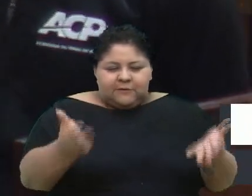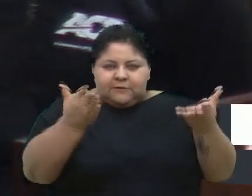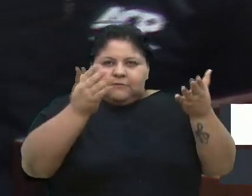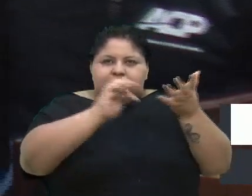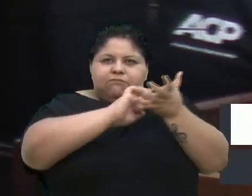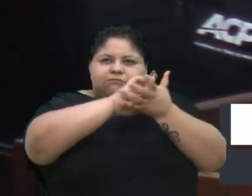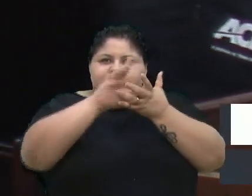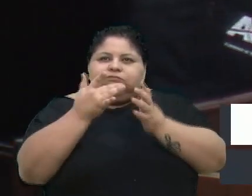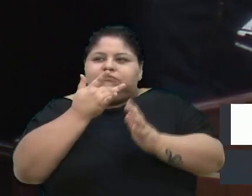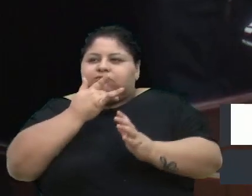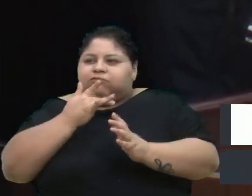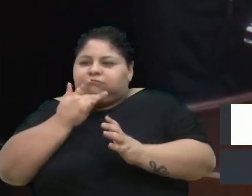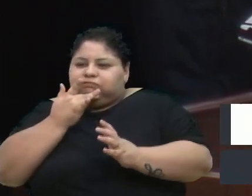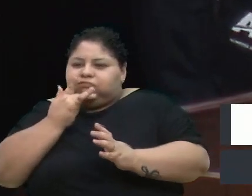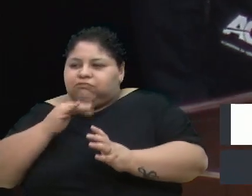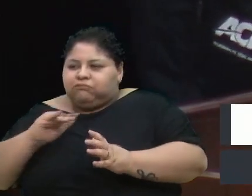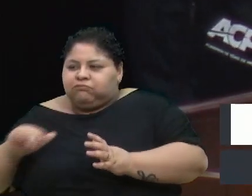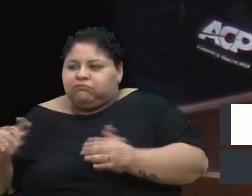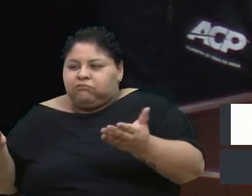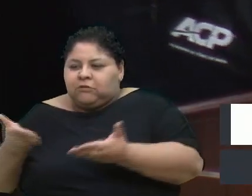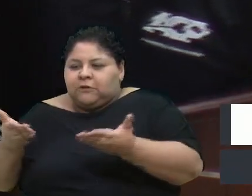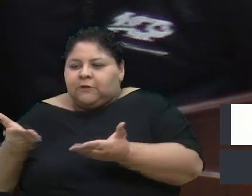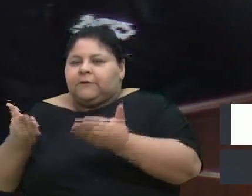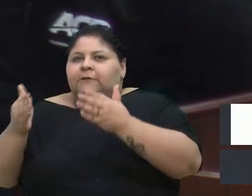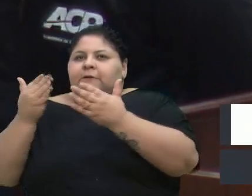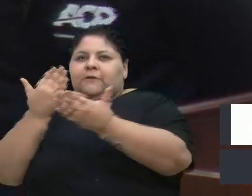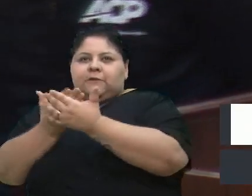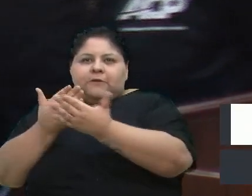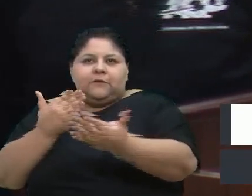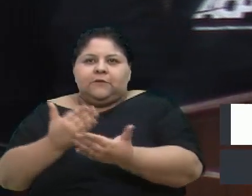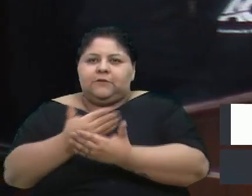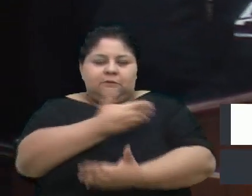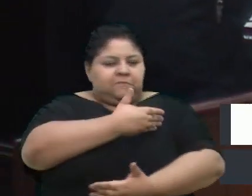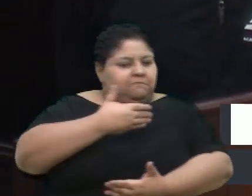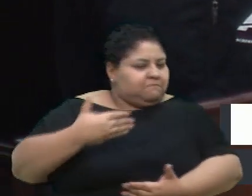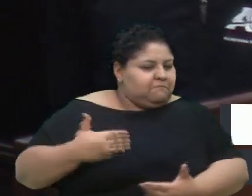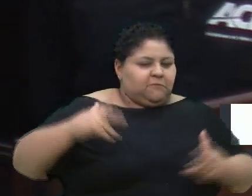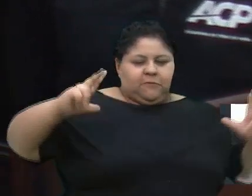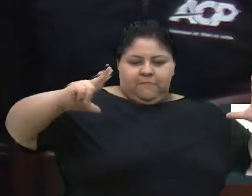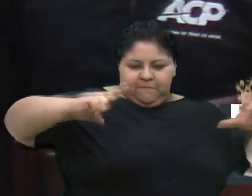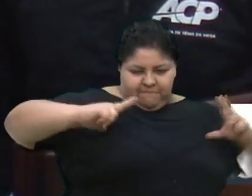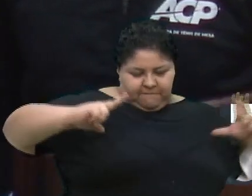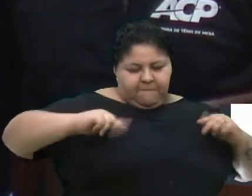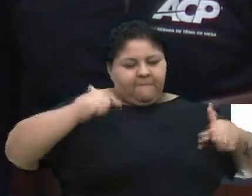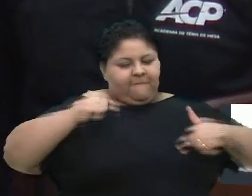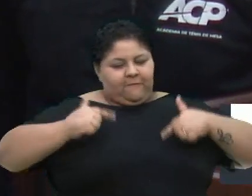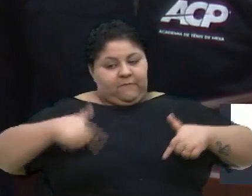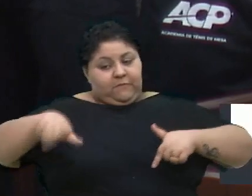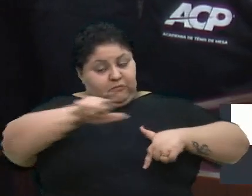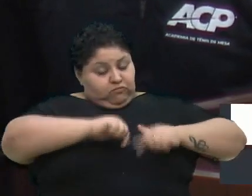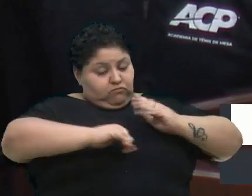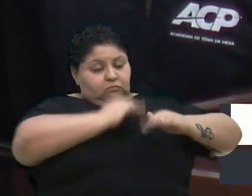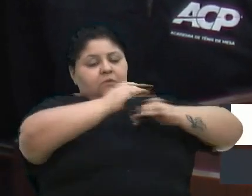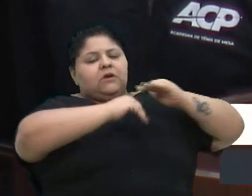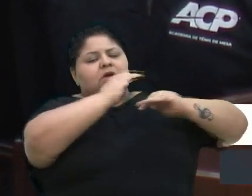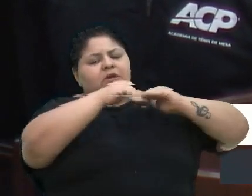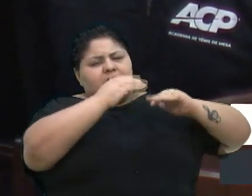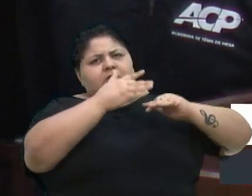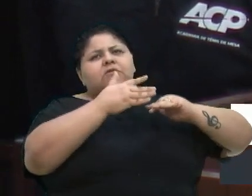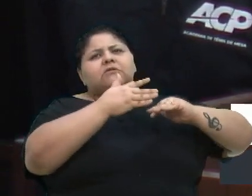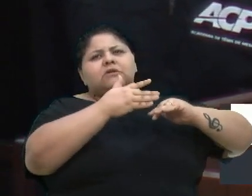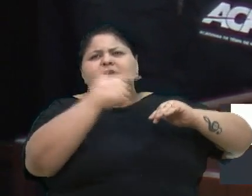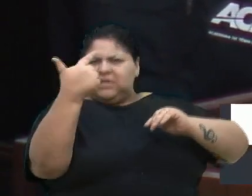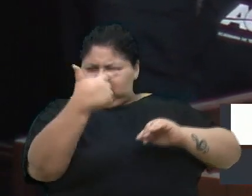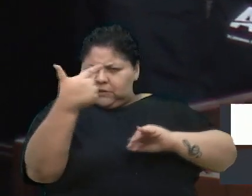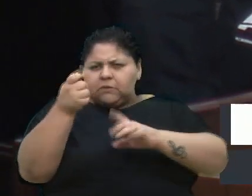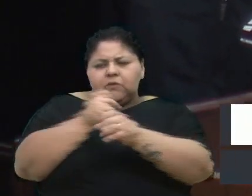que hoje estão na escola, tanto na pública como na particular. É um trabalho que a gente desenvolve já no 2º